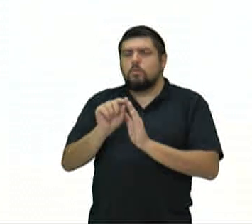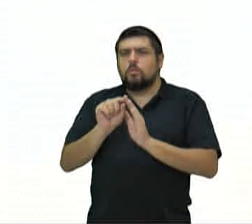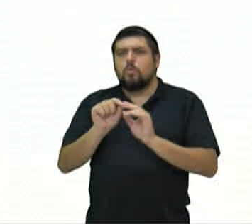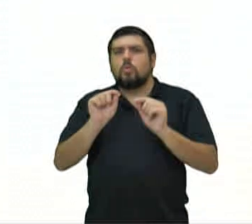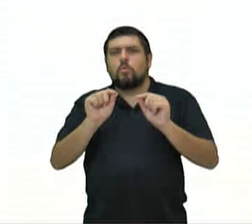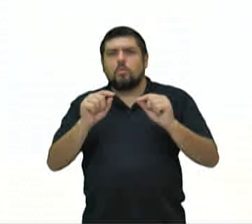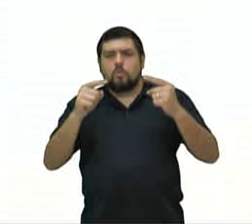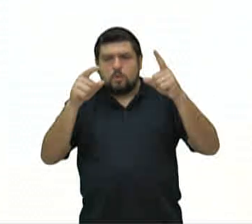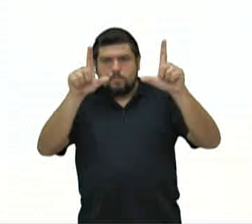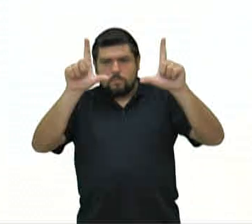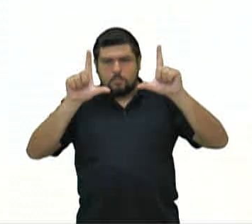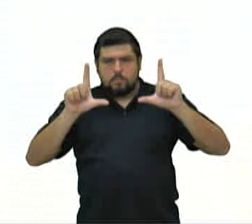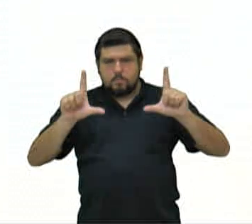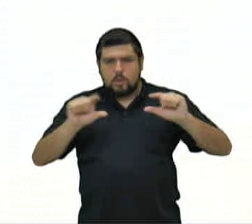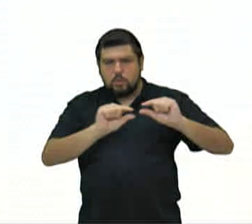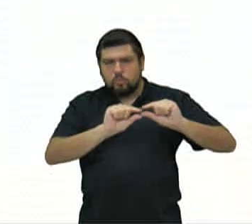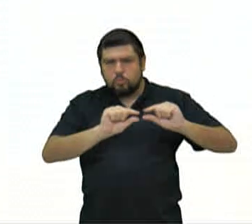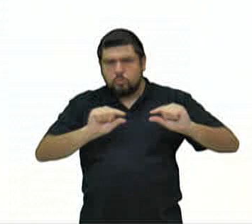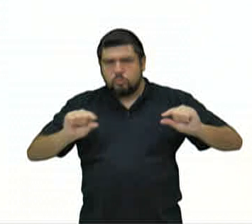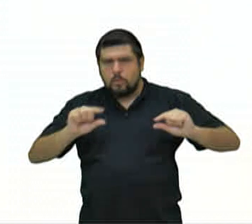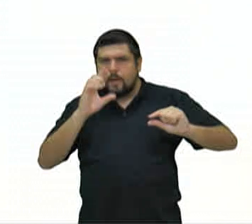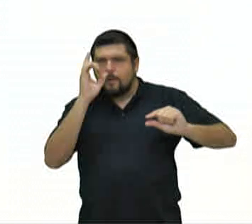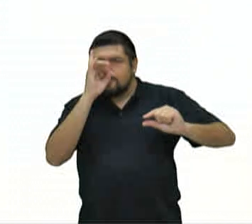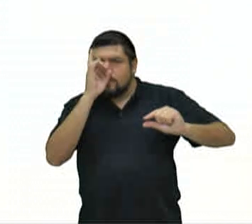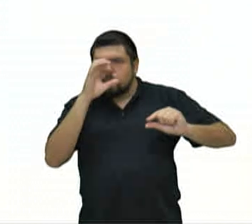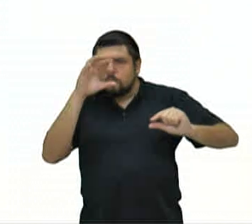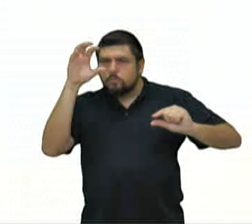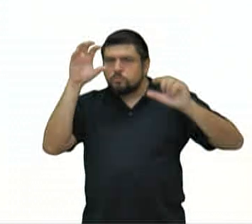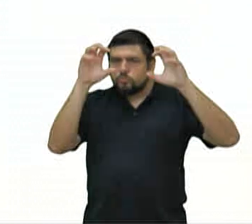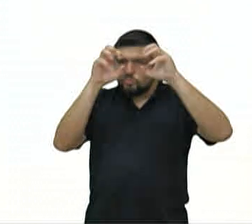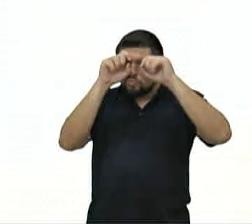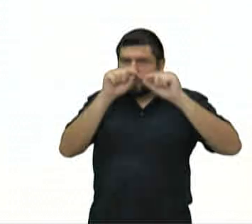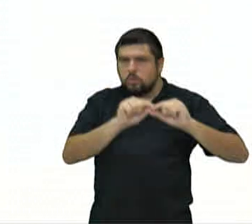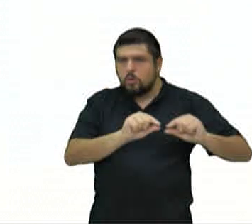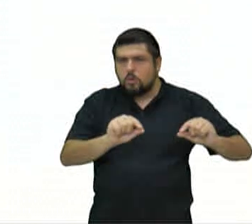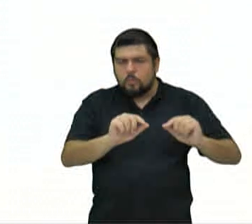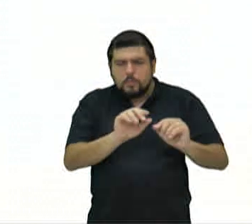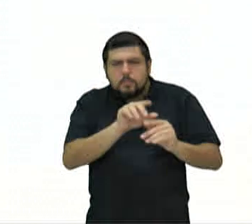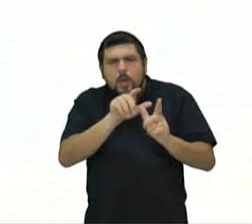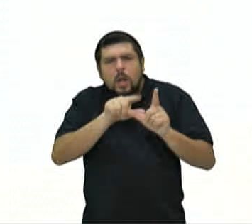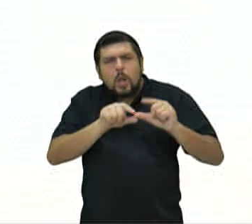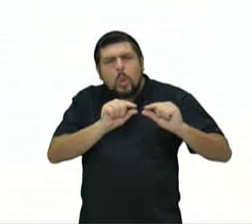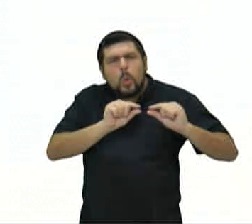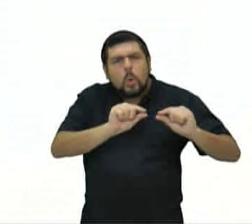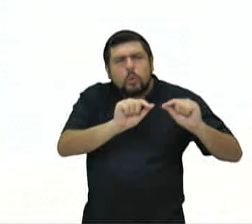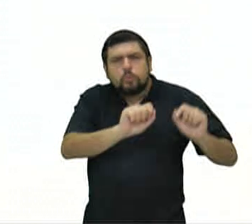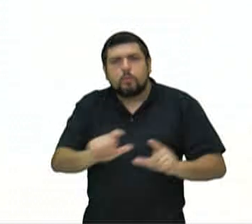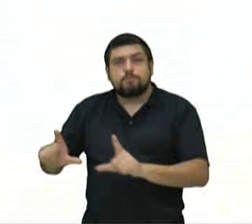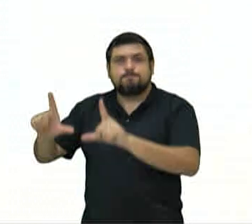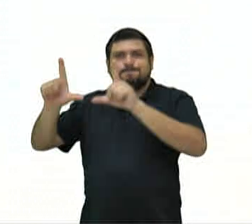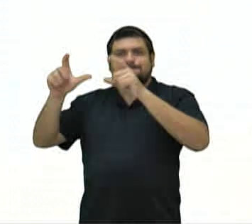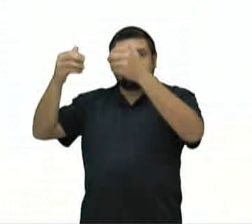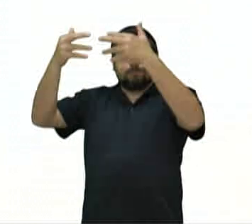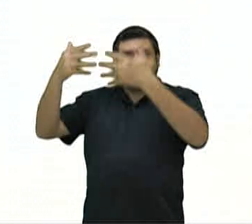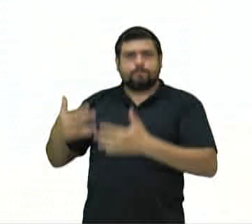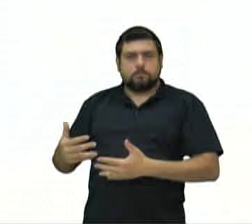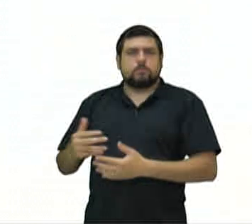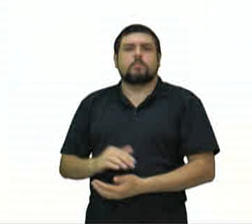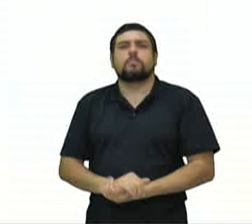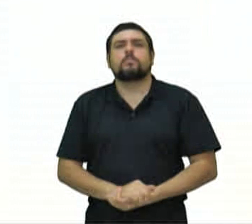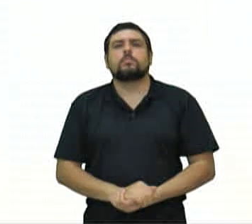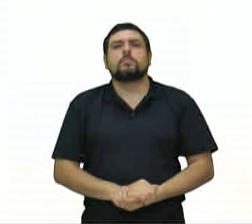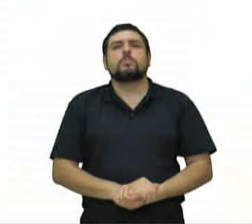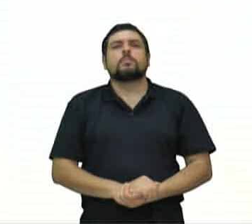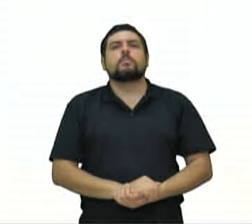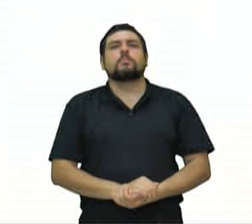no verde mais escuro, eu transcrevi ali para que a gente possa ler com mais facilidade. Diz assim, ó, matching the record